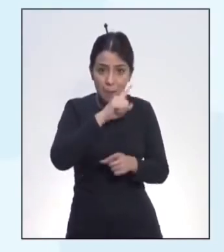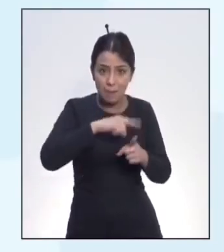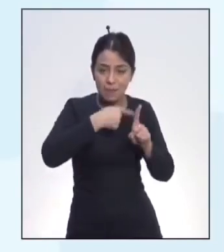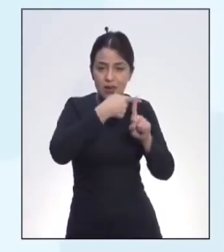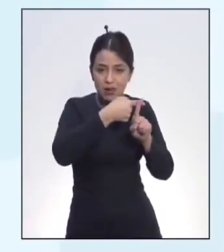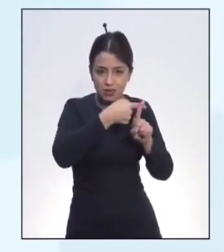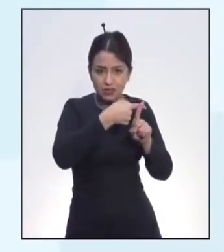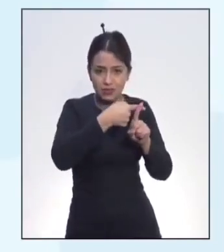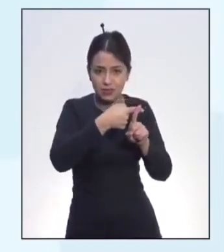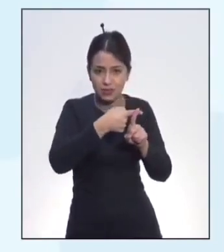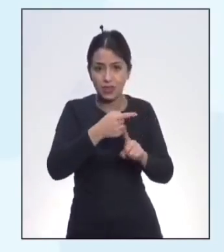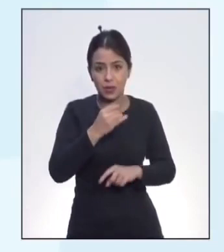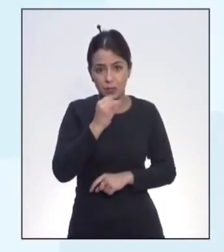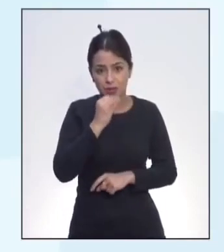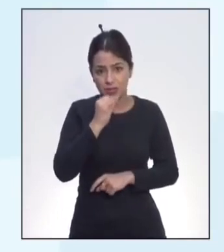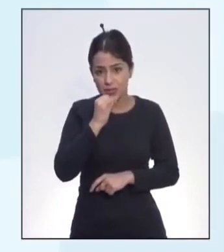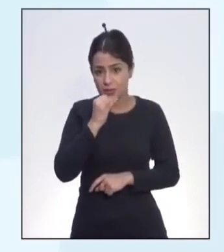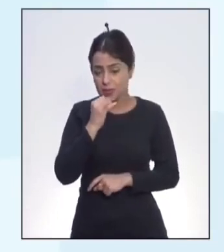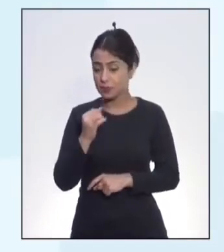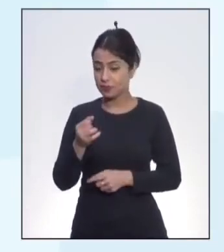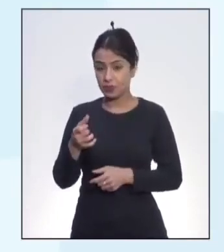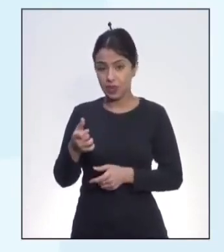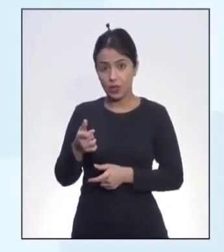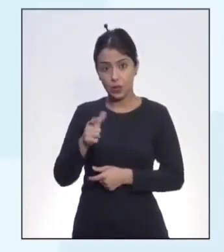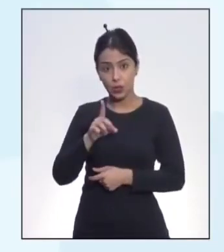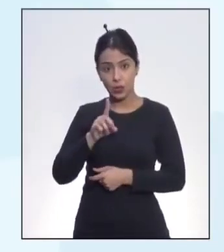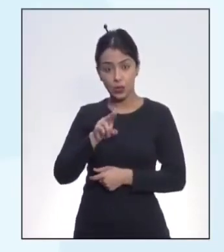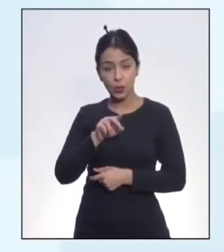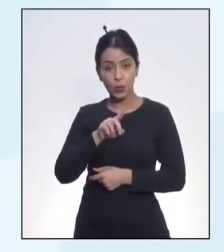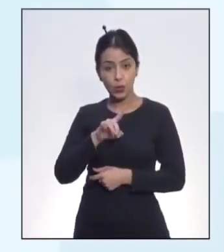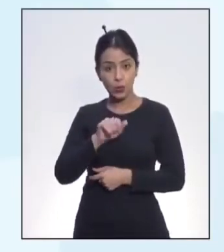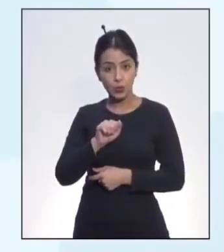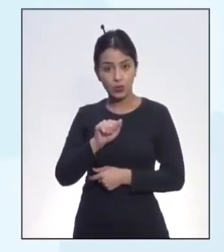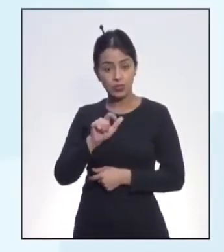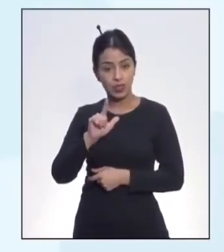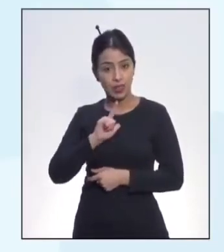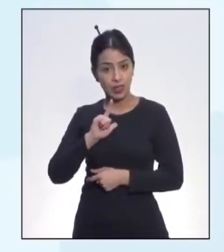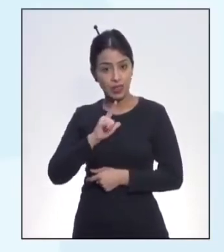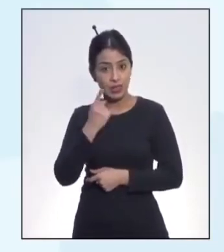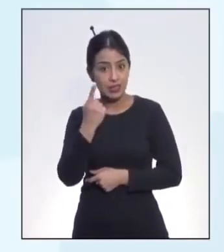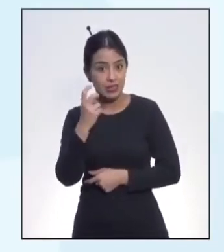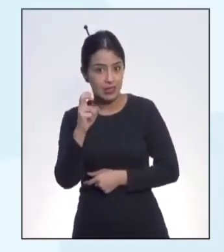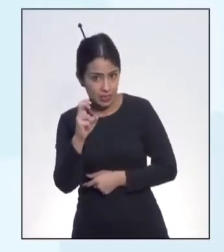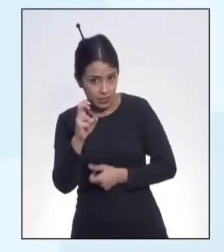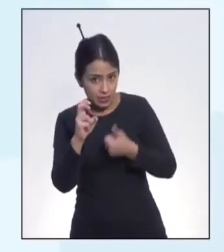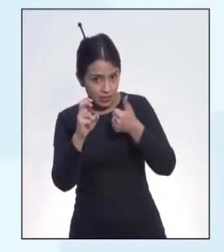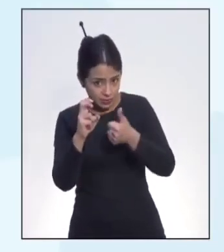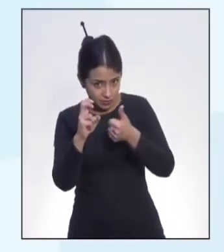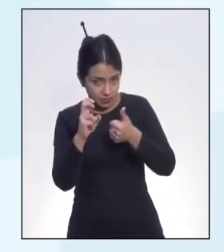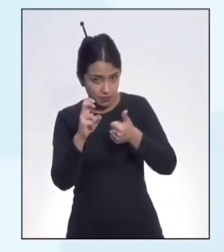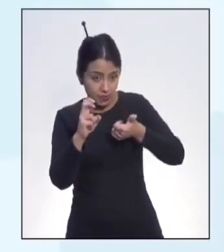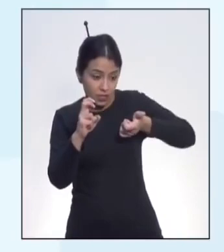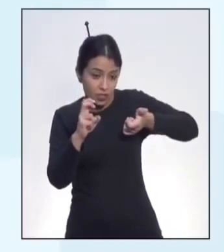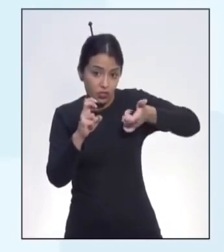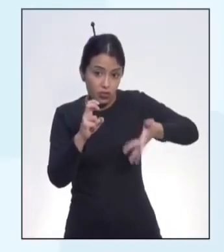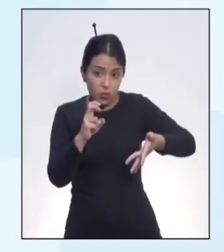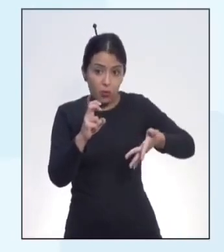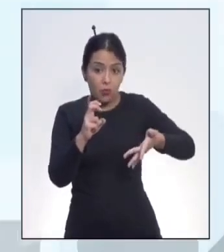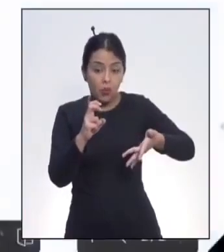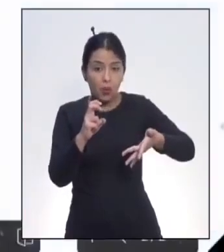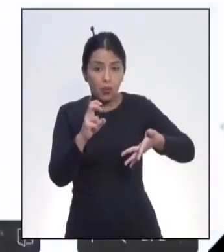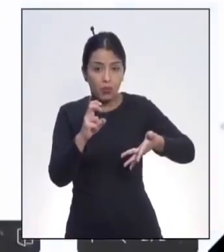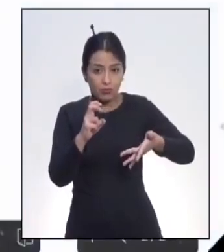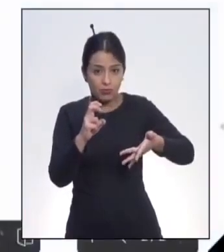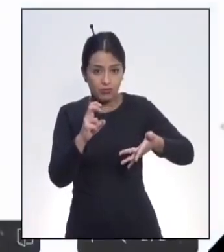o 15, que foi uma possibilidade de solução, de resposta, e aí não está errado, ok? E o